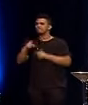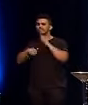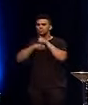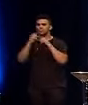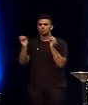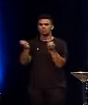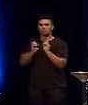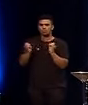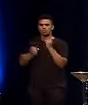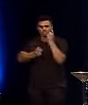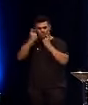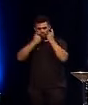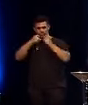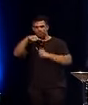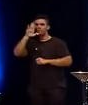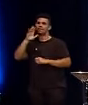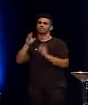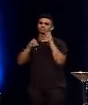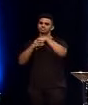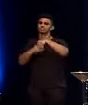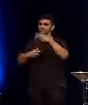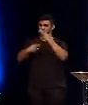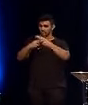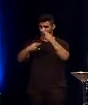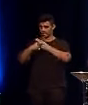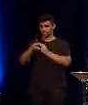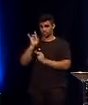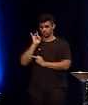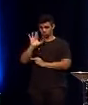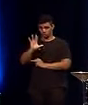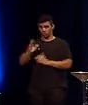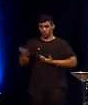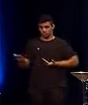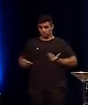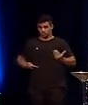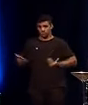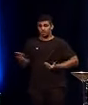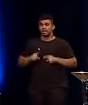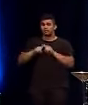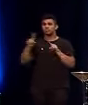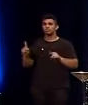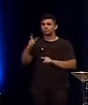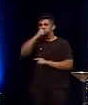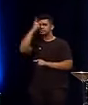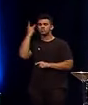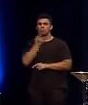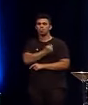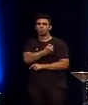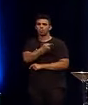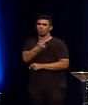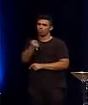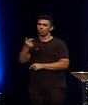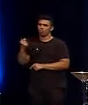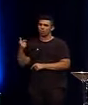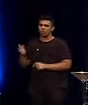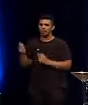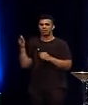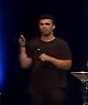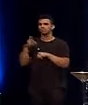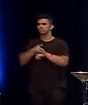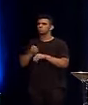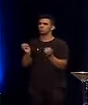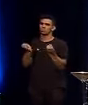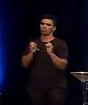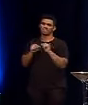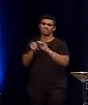maior preocupação era na Caixa, não pelos empregados, mas pelos poucos que tinham passado e feito alguma coisa não trivial,